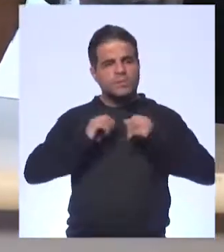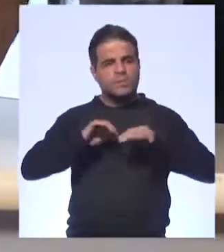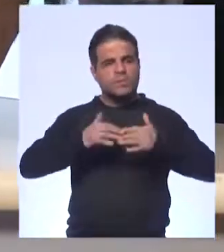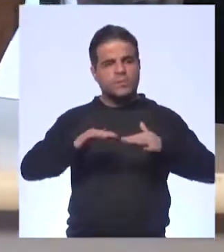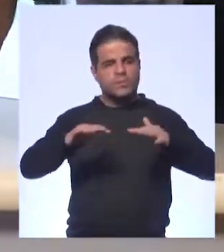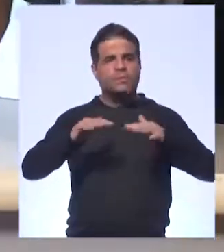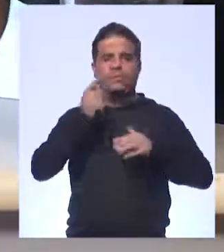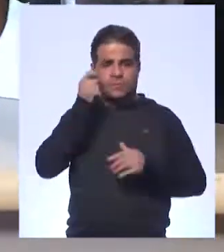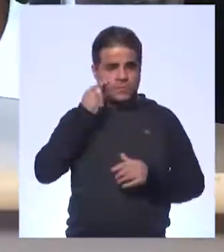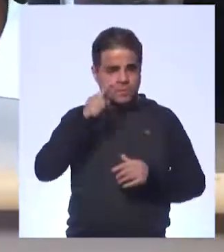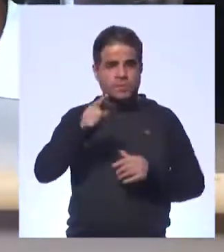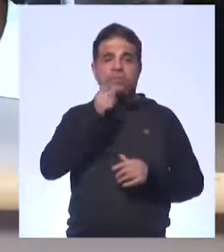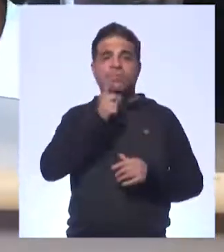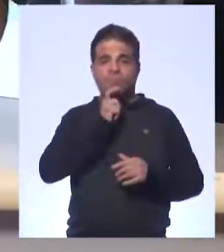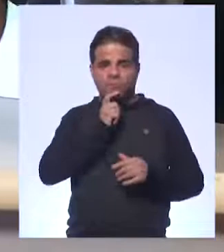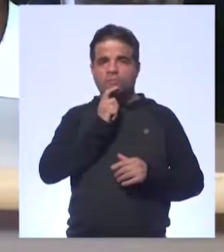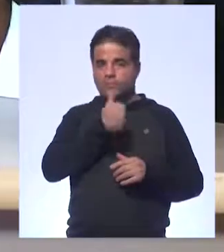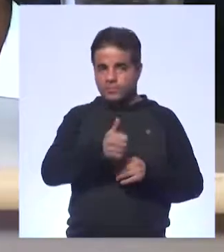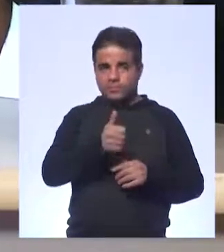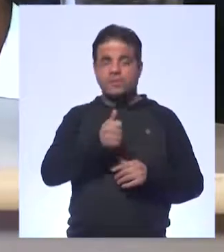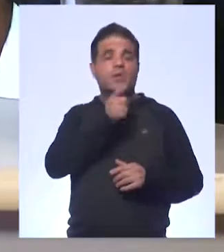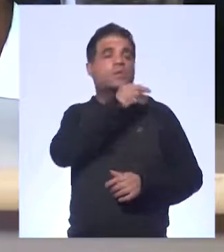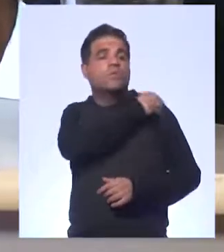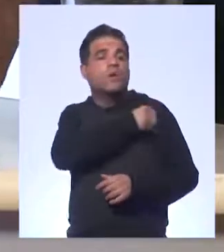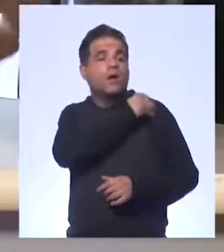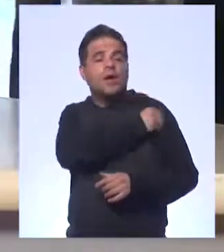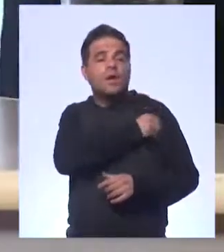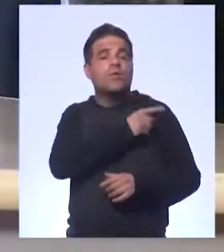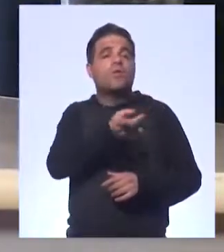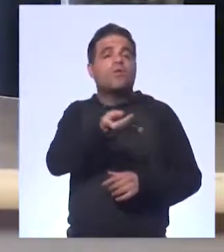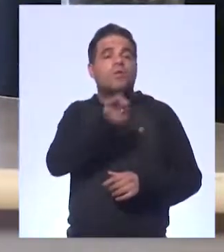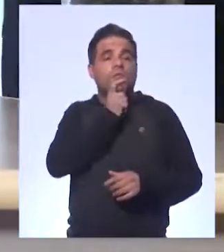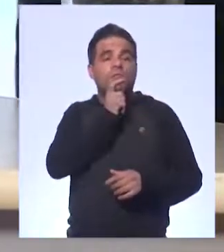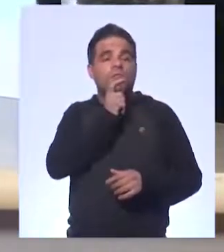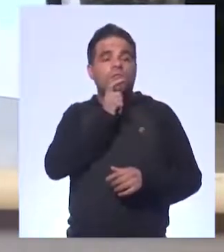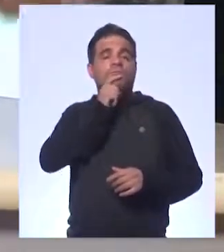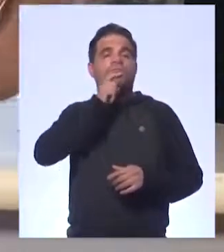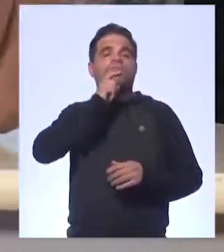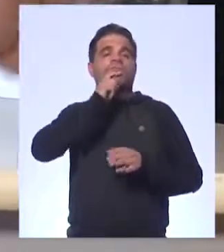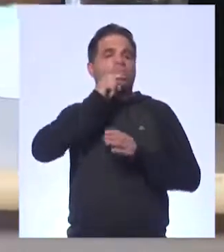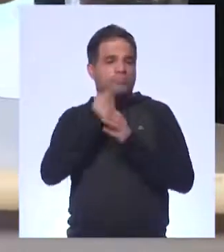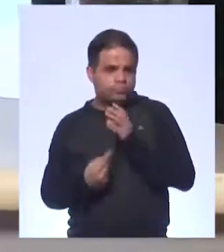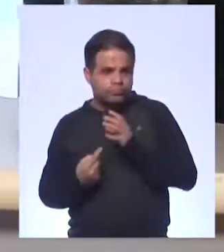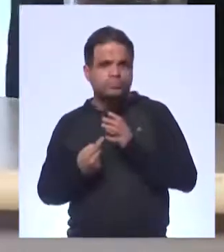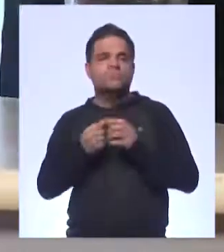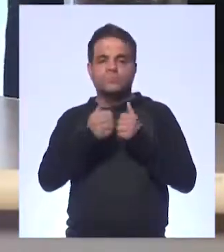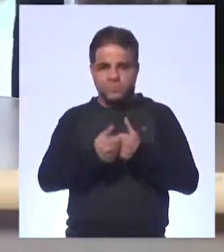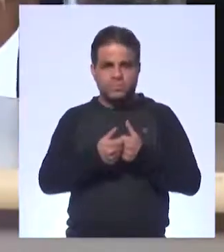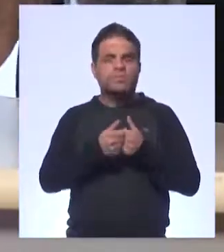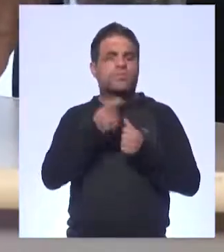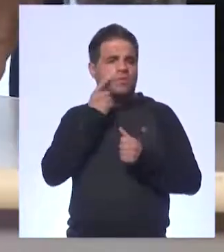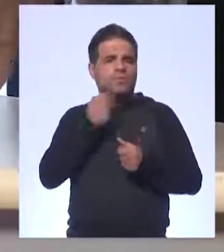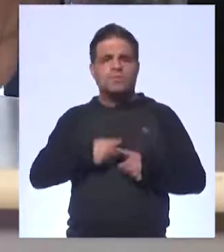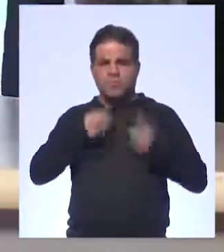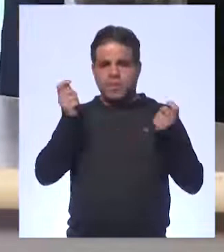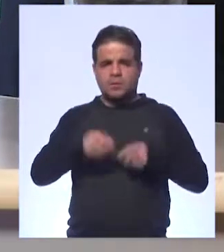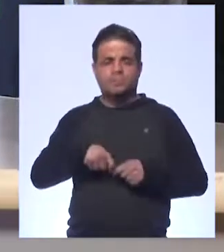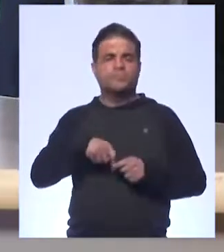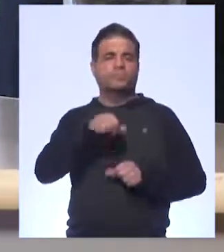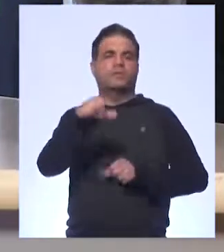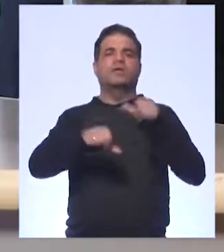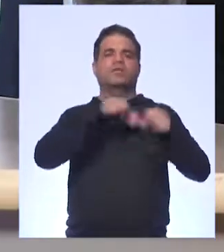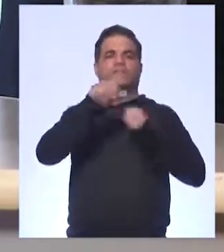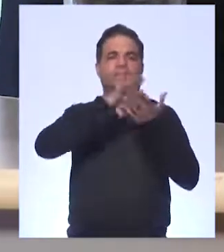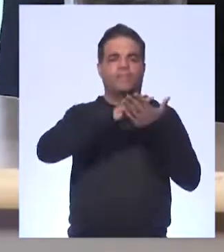flutuando, né, o gelo, né? E no álcool o Põe gelo o preto. afundou. Vou verificar aqui se fica melhor aqui, né,